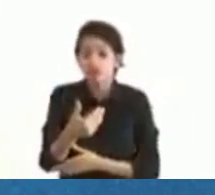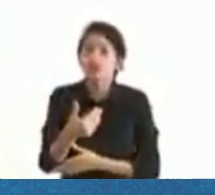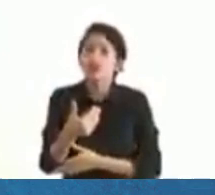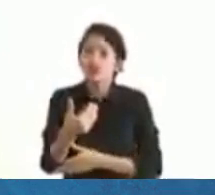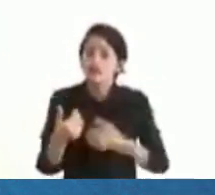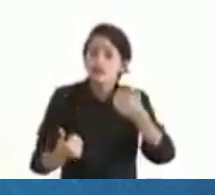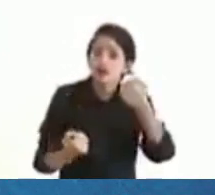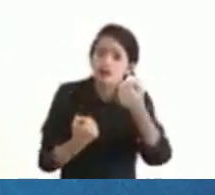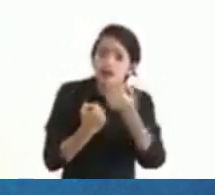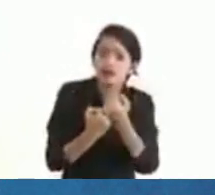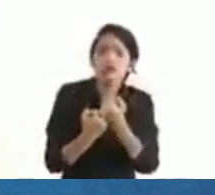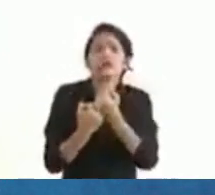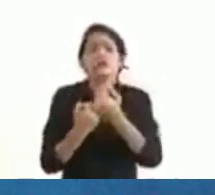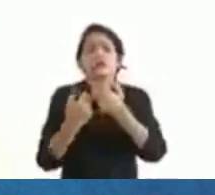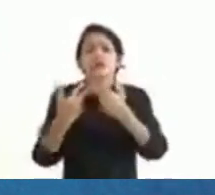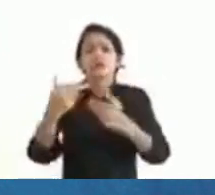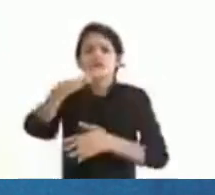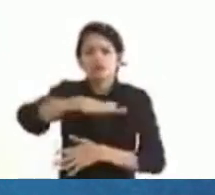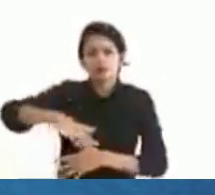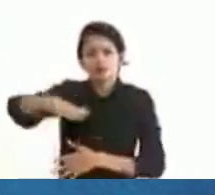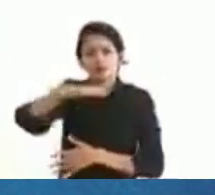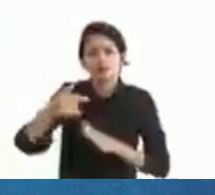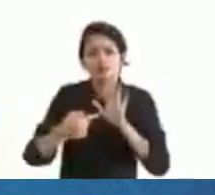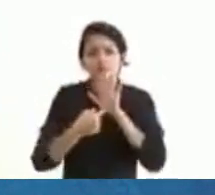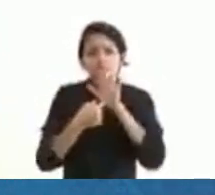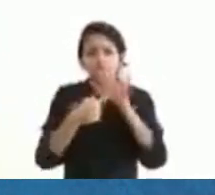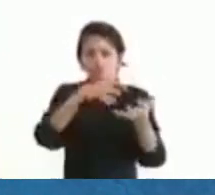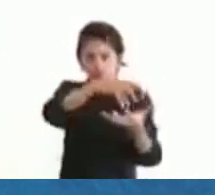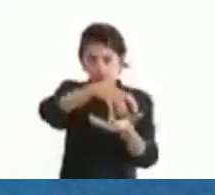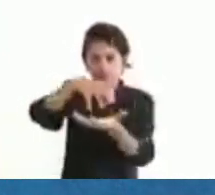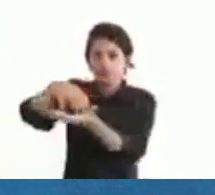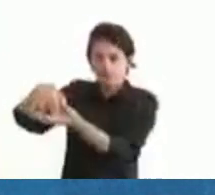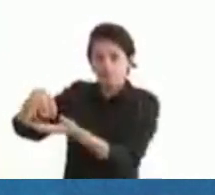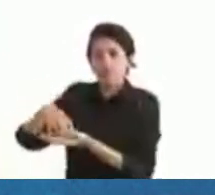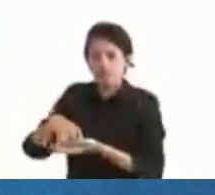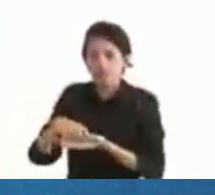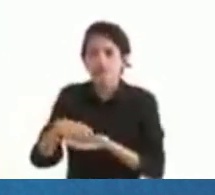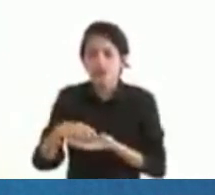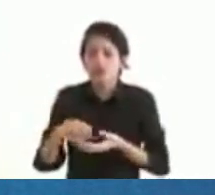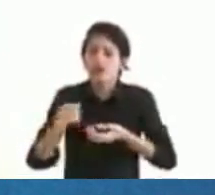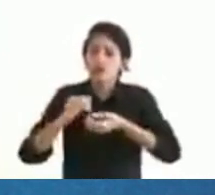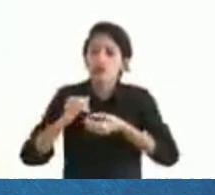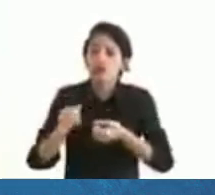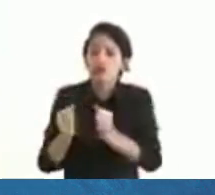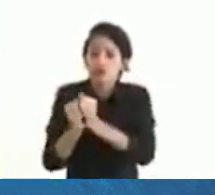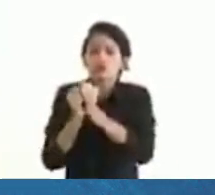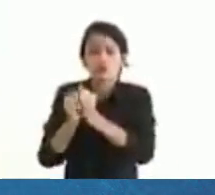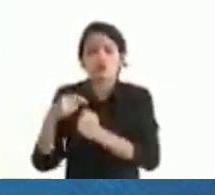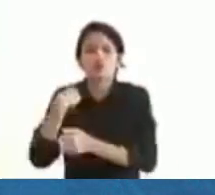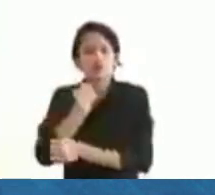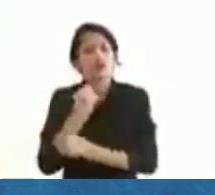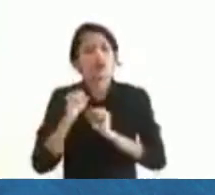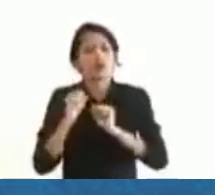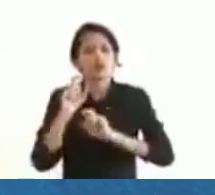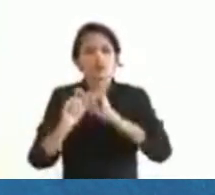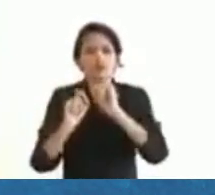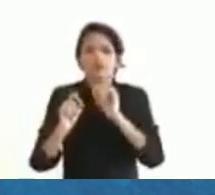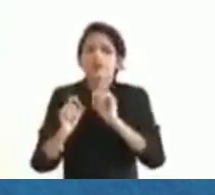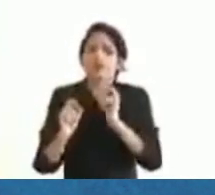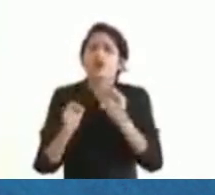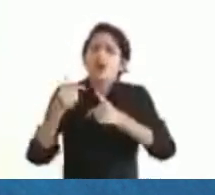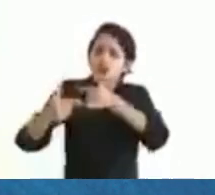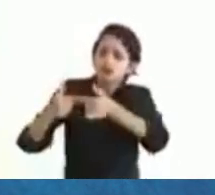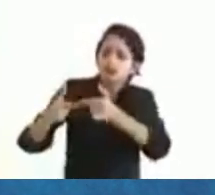o apoio do CONAS, do CONASEMS, que estão aqui representados e fizeram parte dessa comitiva, para que a gente tenha uma grande